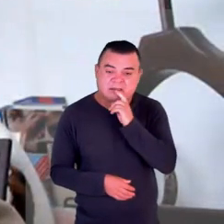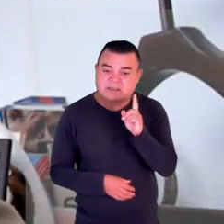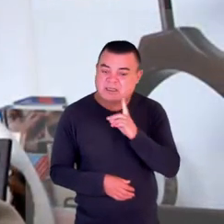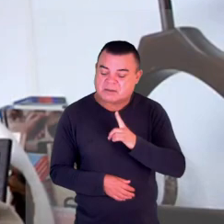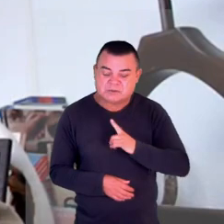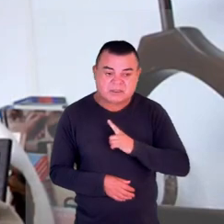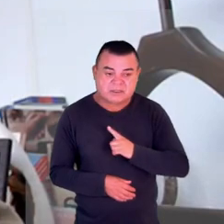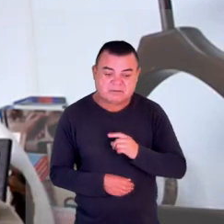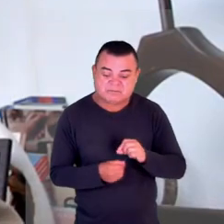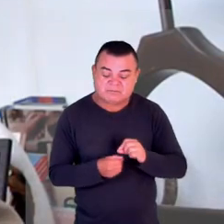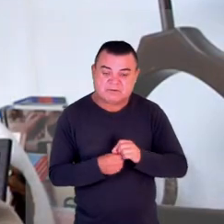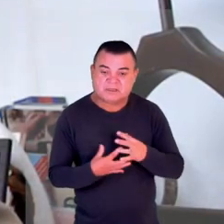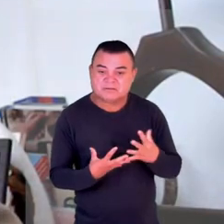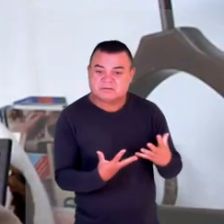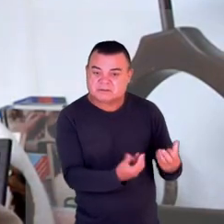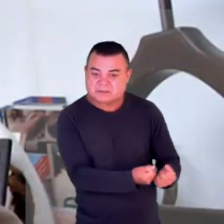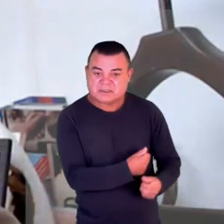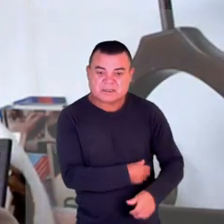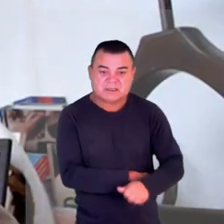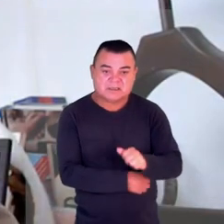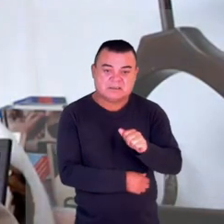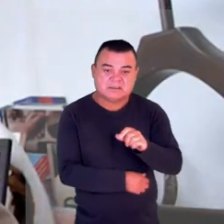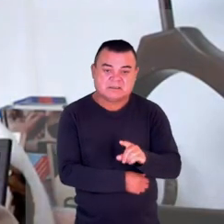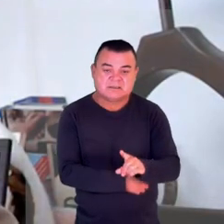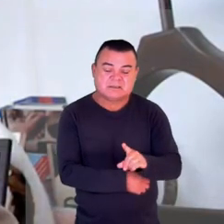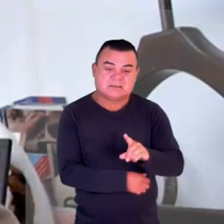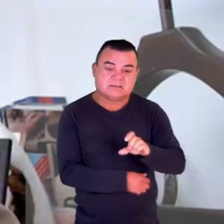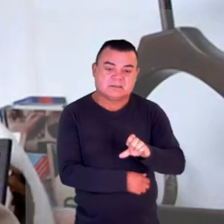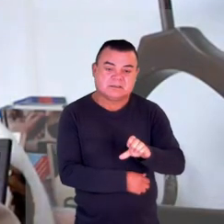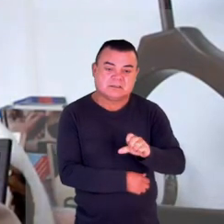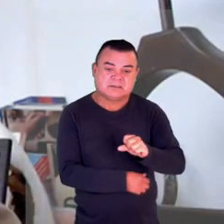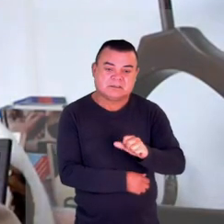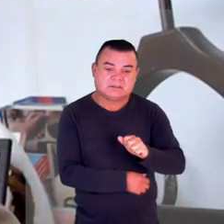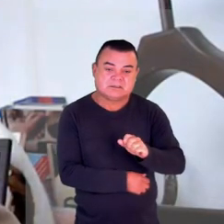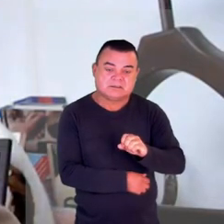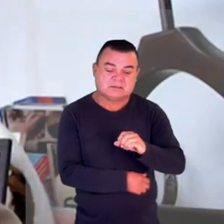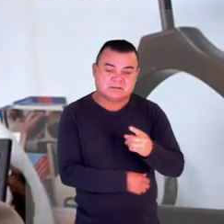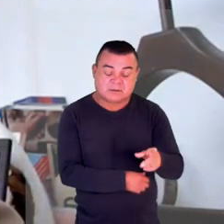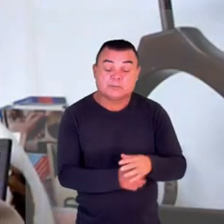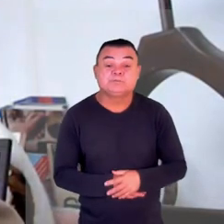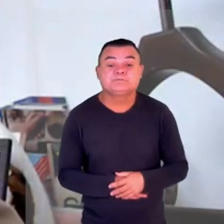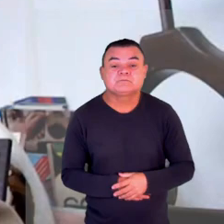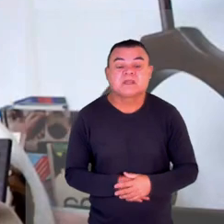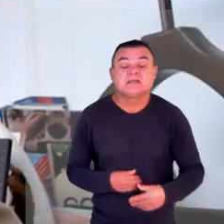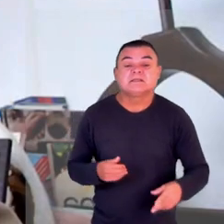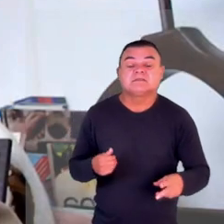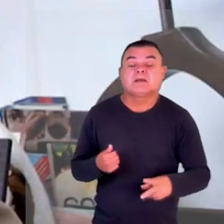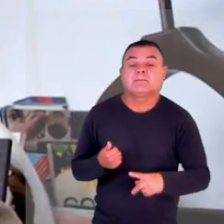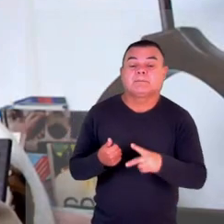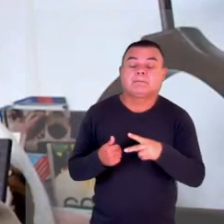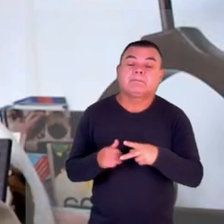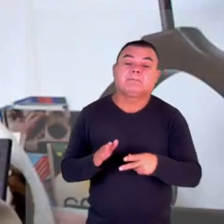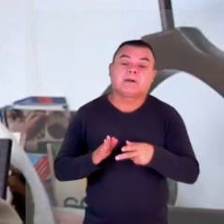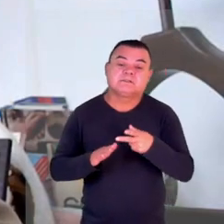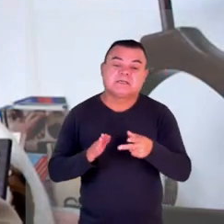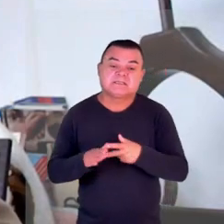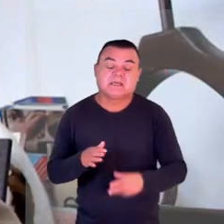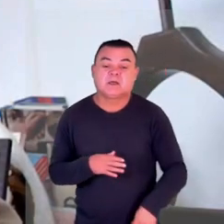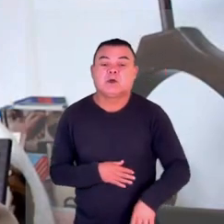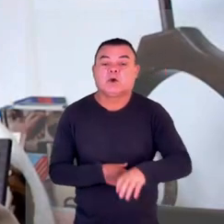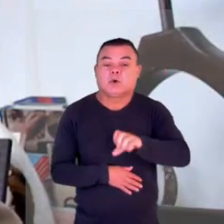trazendo a informação da da portaria do do Ministério do Desenvolvimento Social a portaria 89